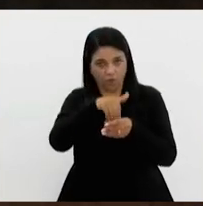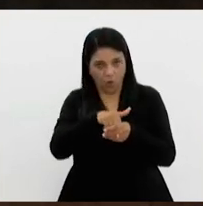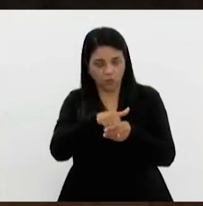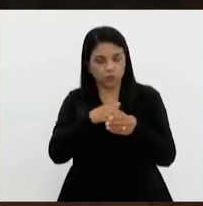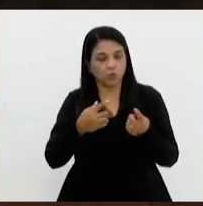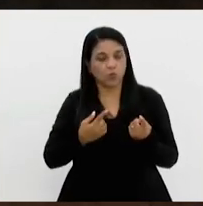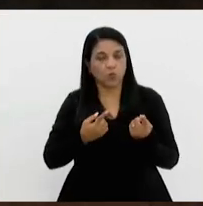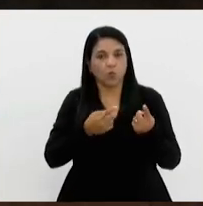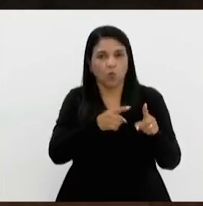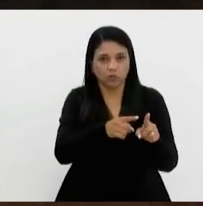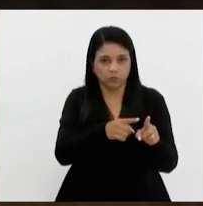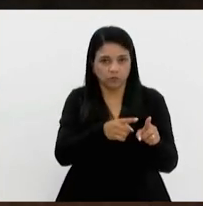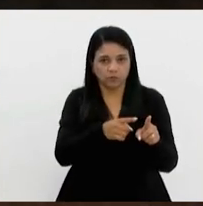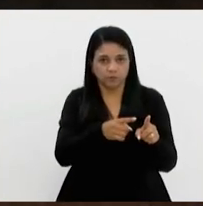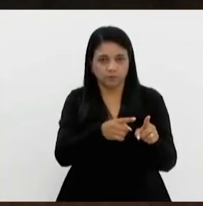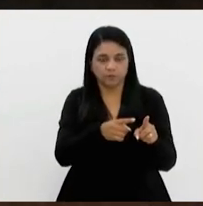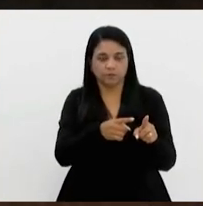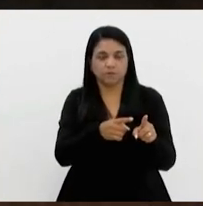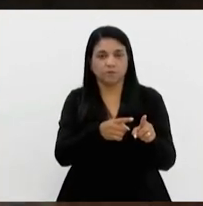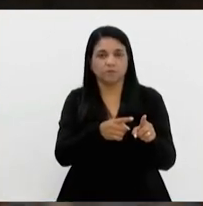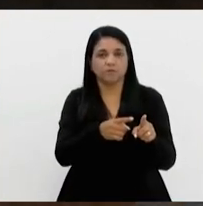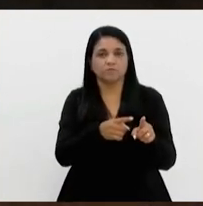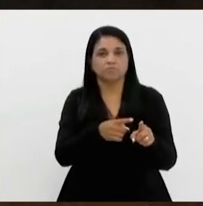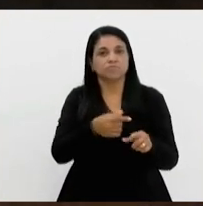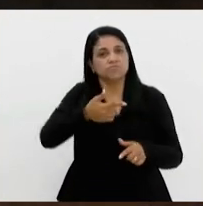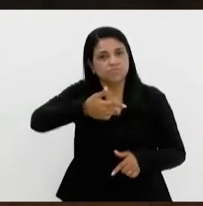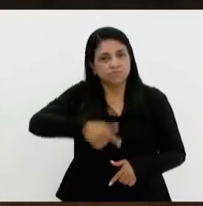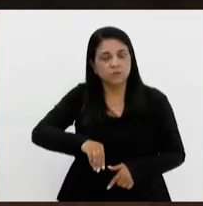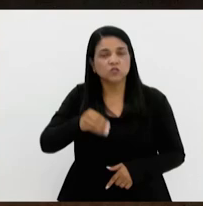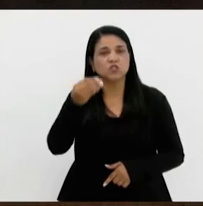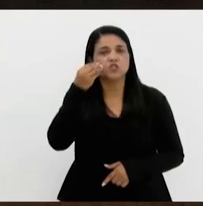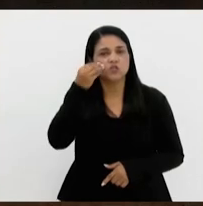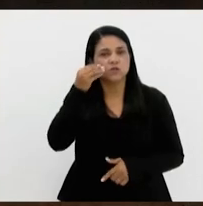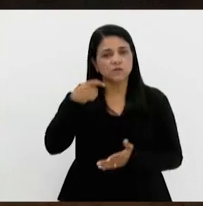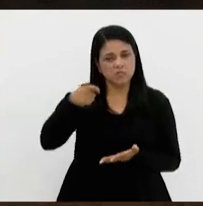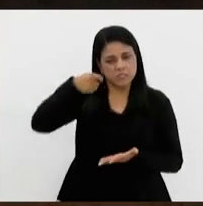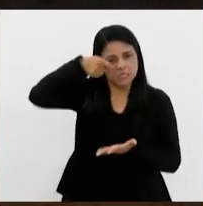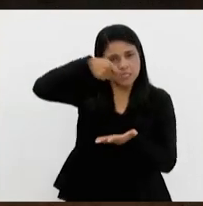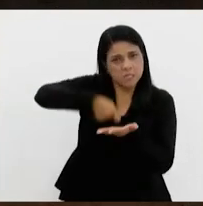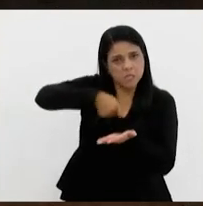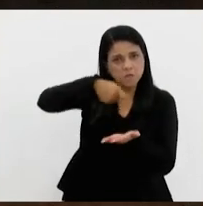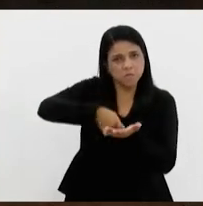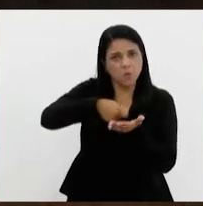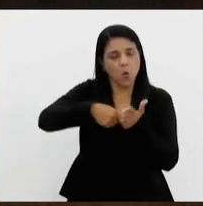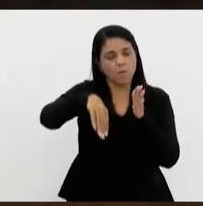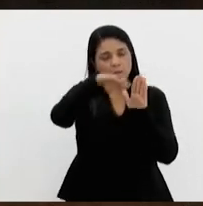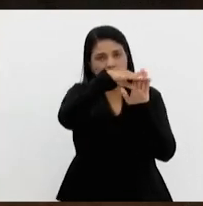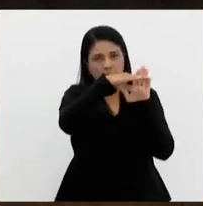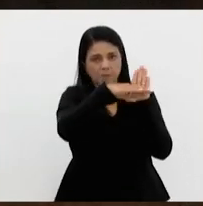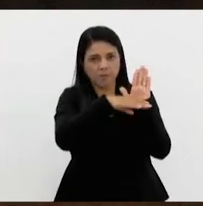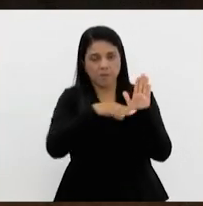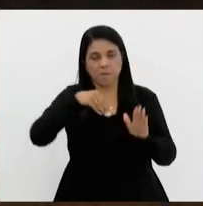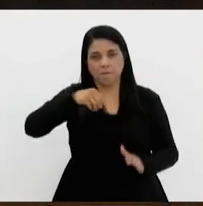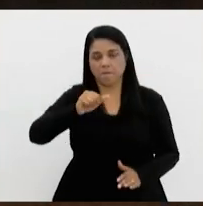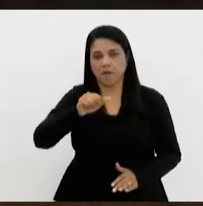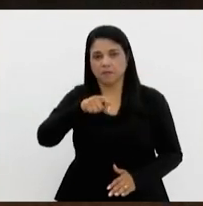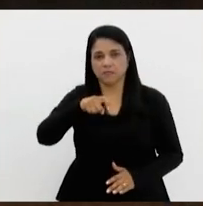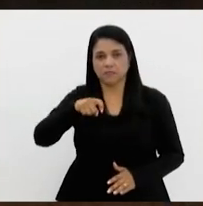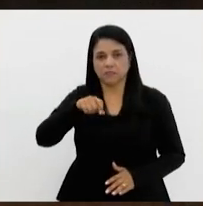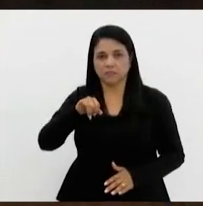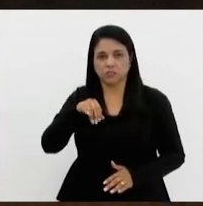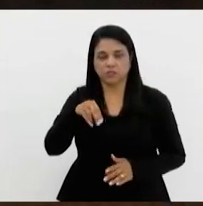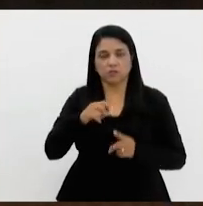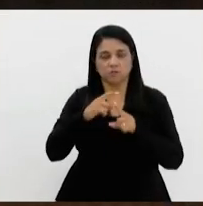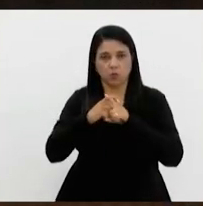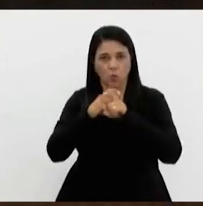contrário a mais uma tentativa de impor uma pauta marxista, uma pauta comunista. Aliás, não é